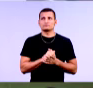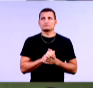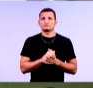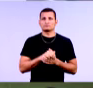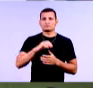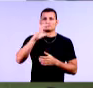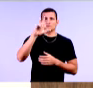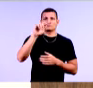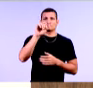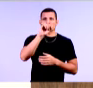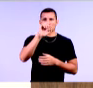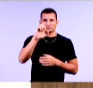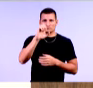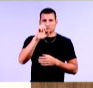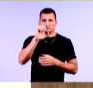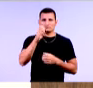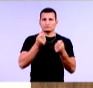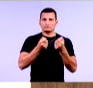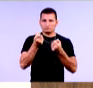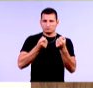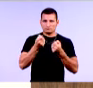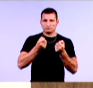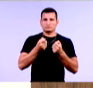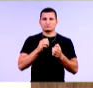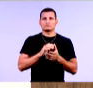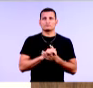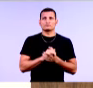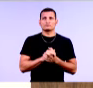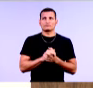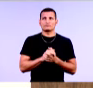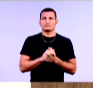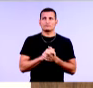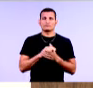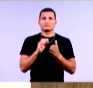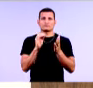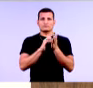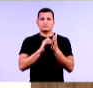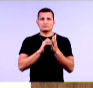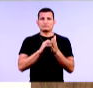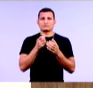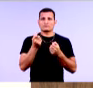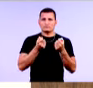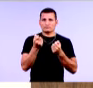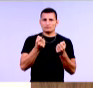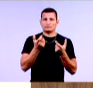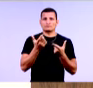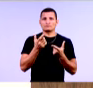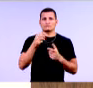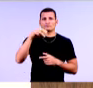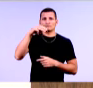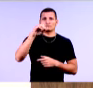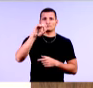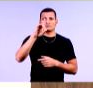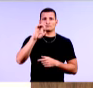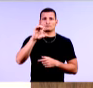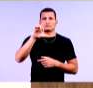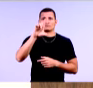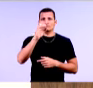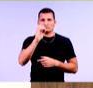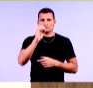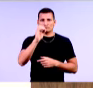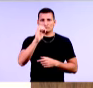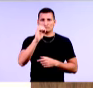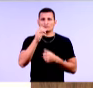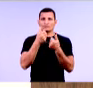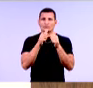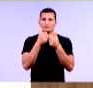classe veículo, no caso, colocou carro, modelo, ônibus. Aí já seria uma